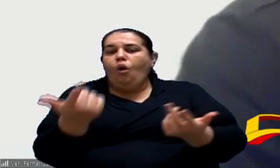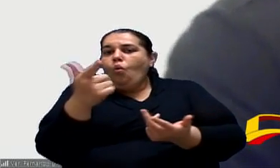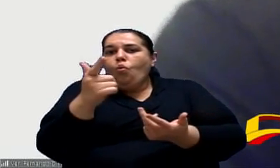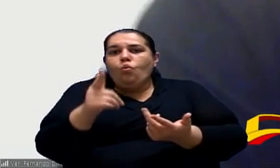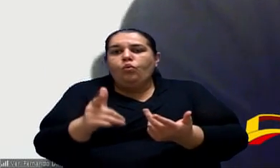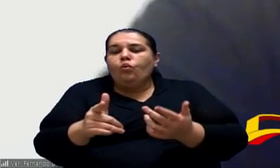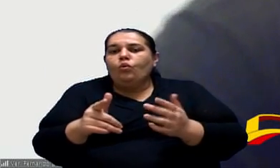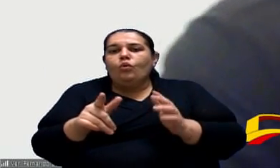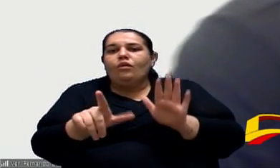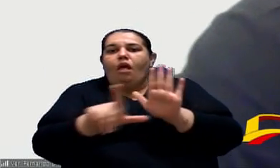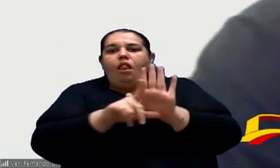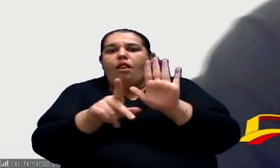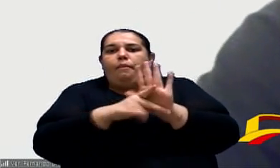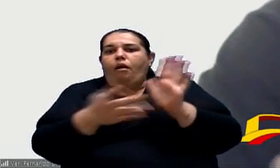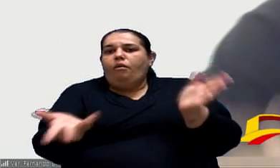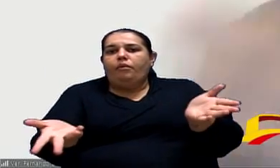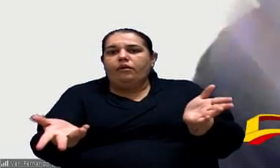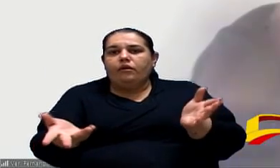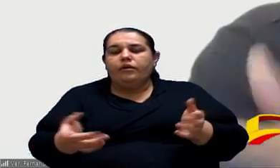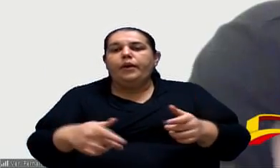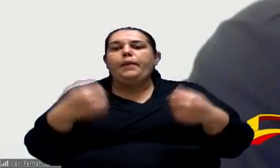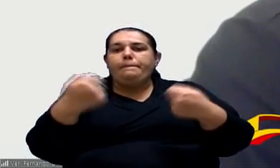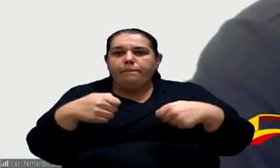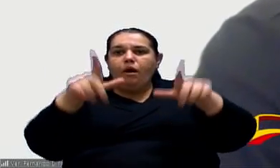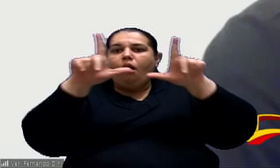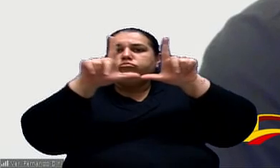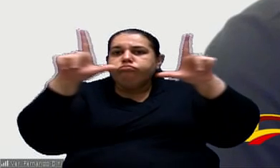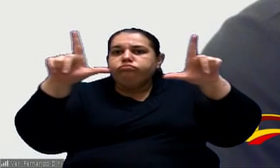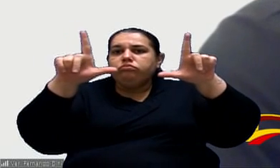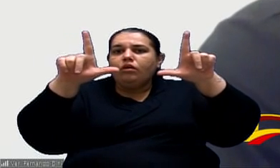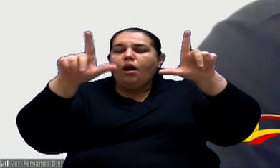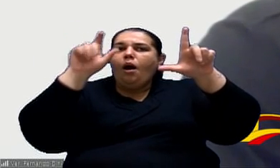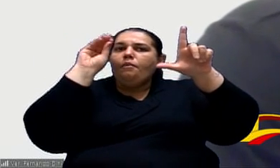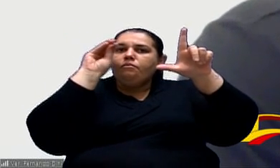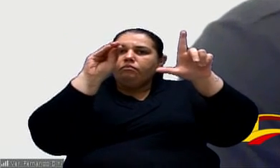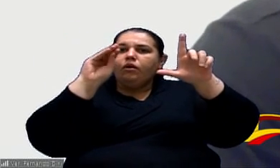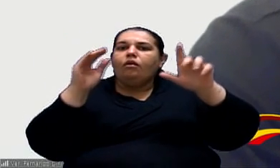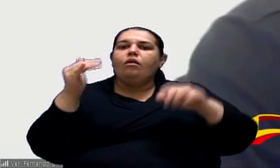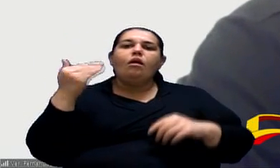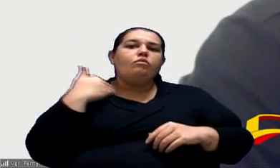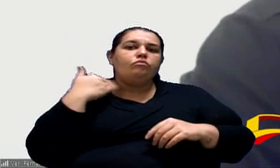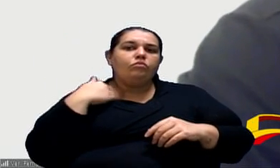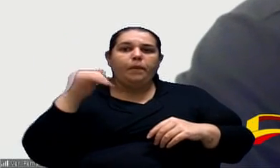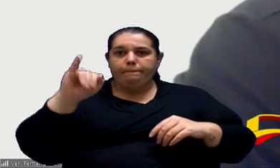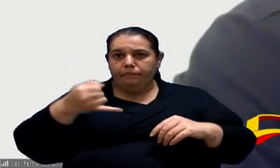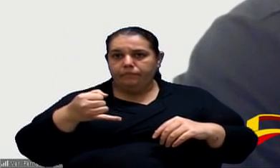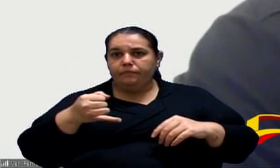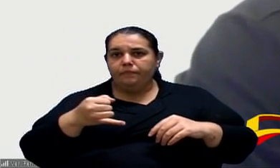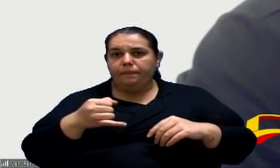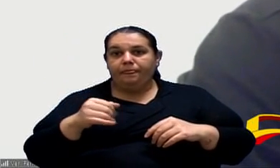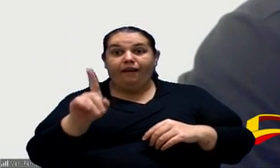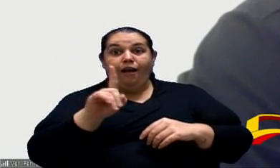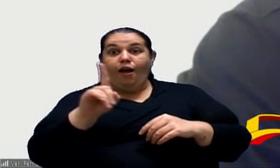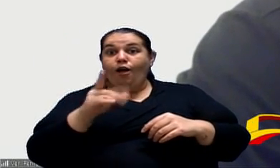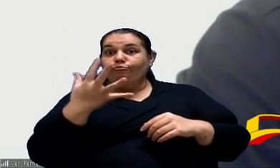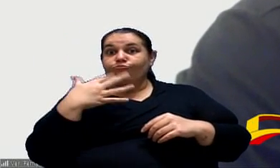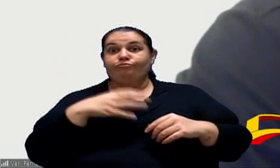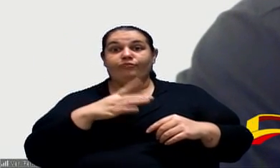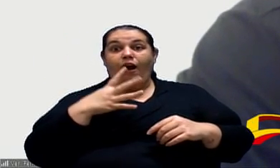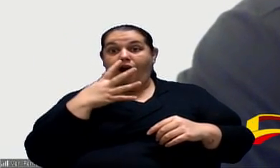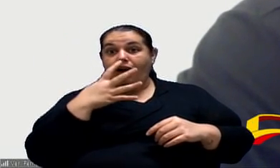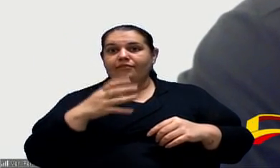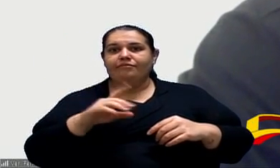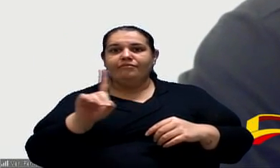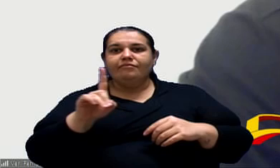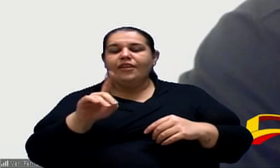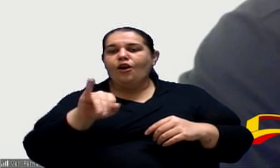colocar que a placa tem que seguir os seguintes dizeres. E nesses, não se assuste, João, não estou brigando com você, João. Está